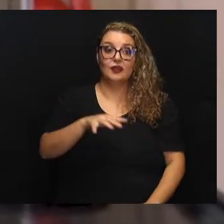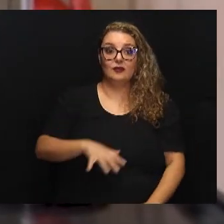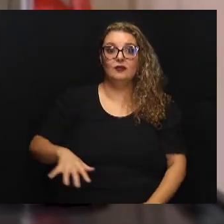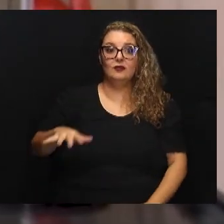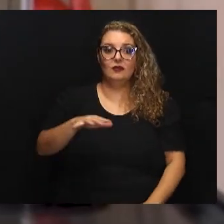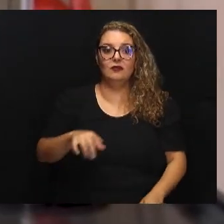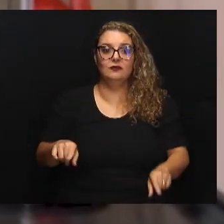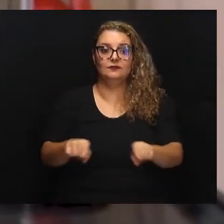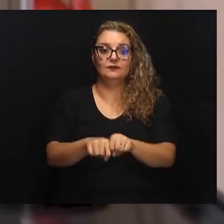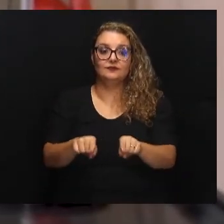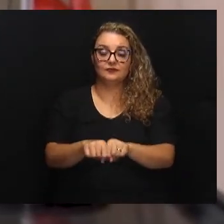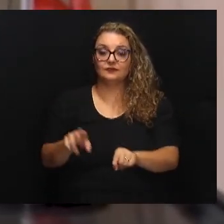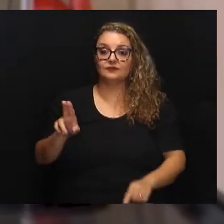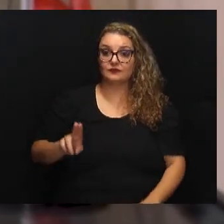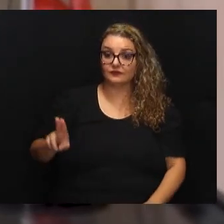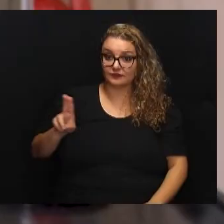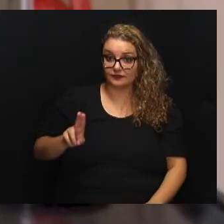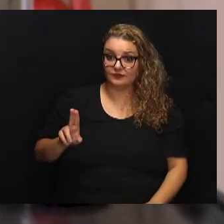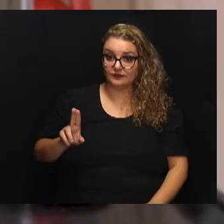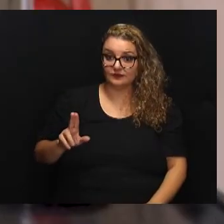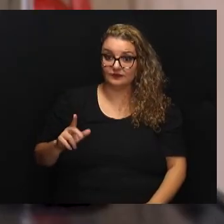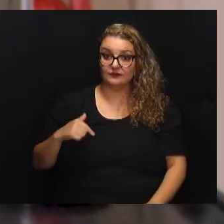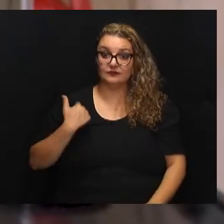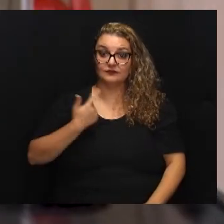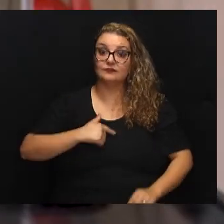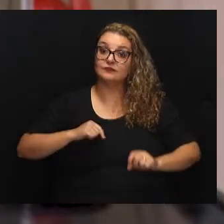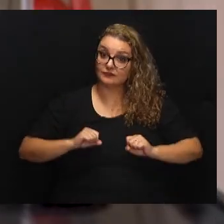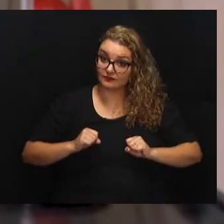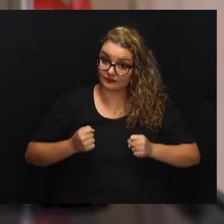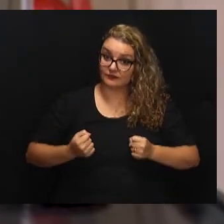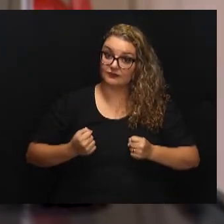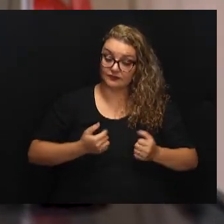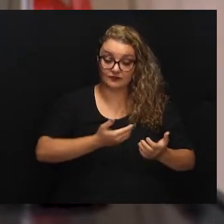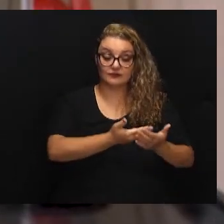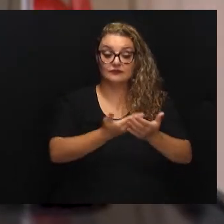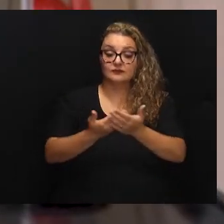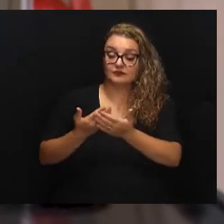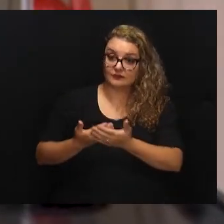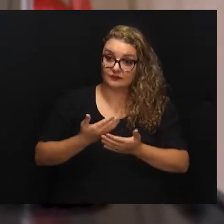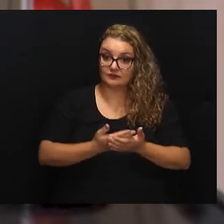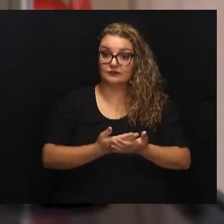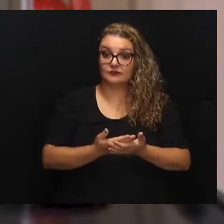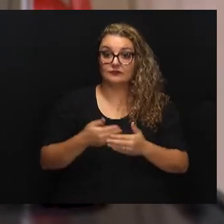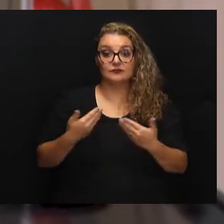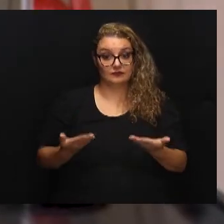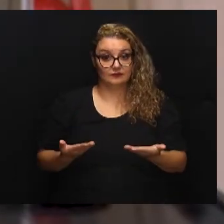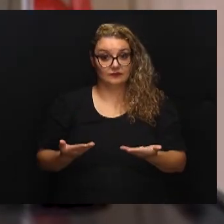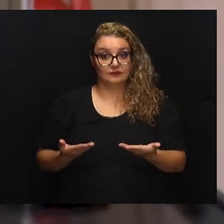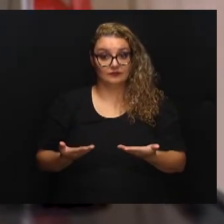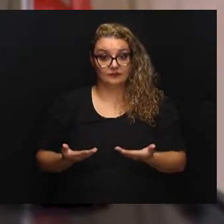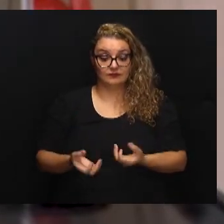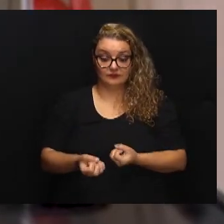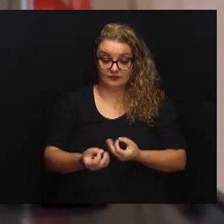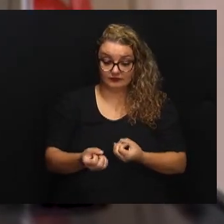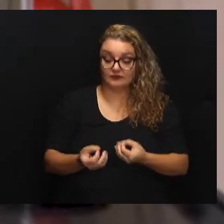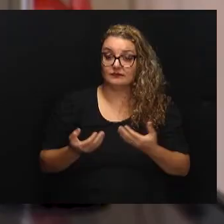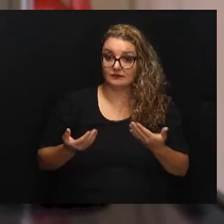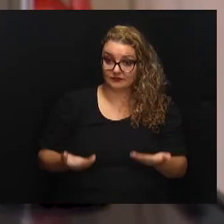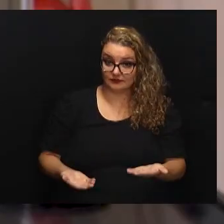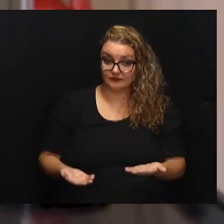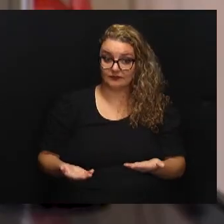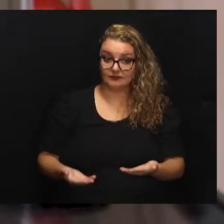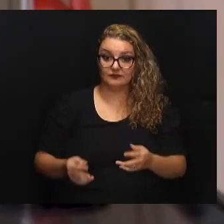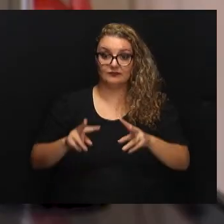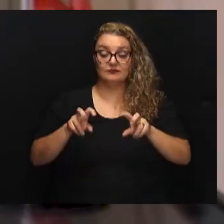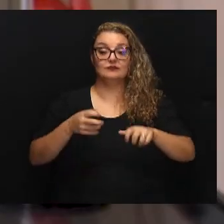com quadrinhos, esse espaço também é muito usado para a gente se dedicar aí aos estudos. E para